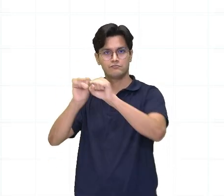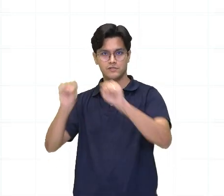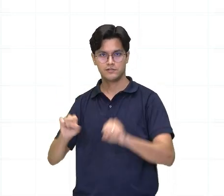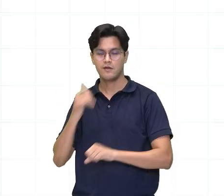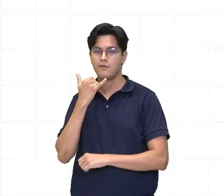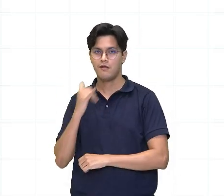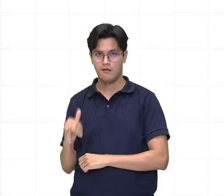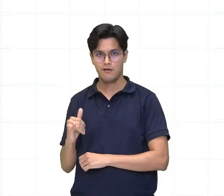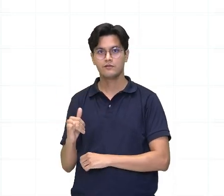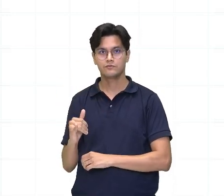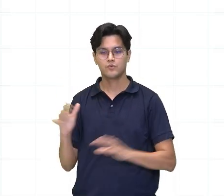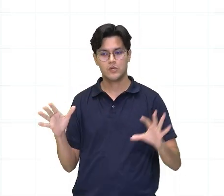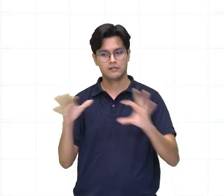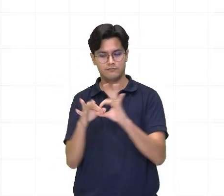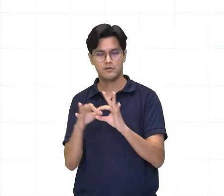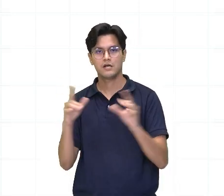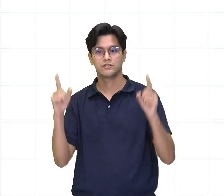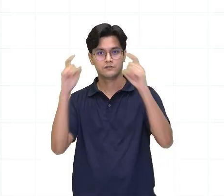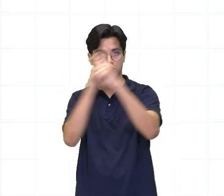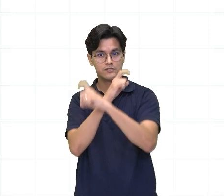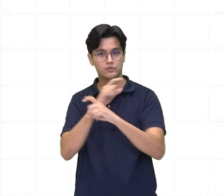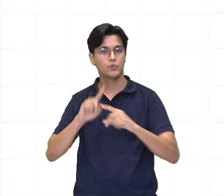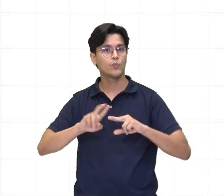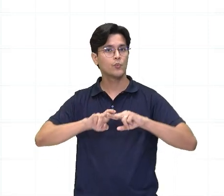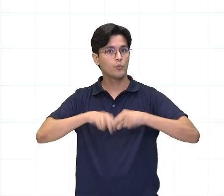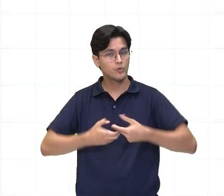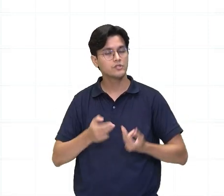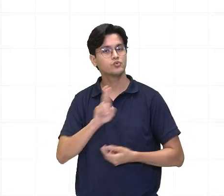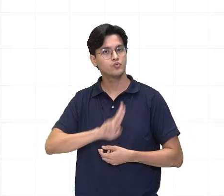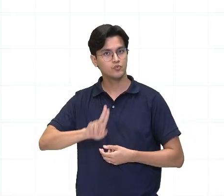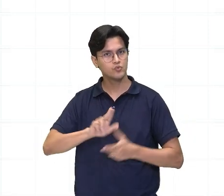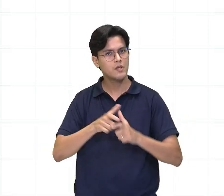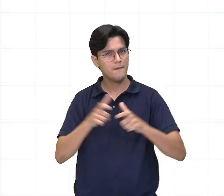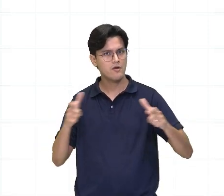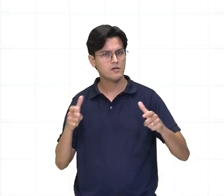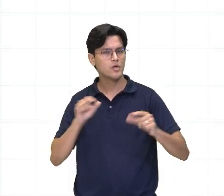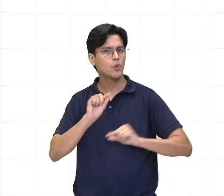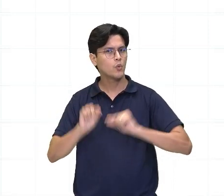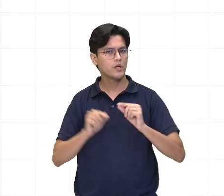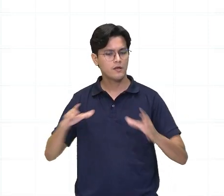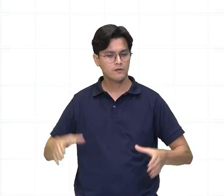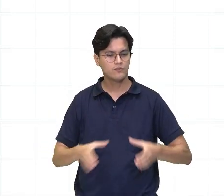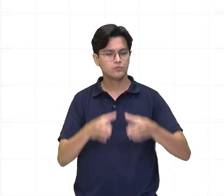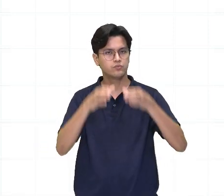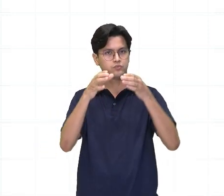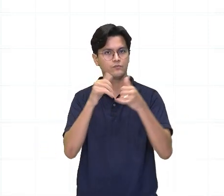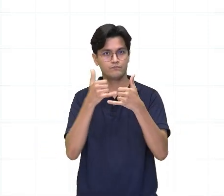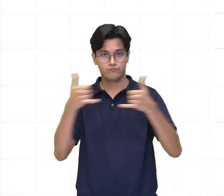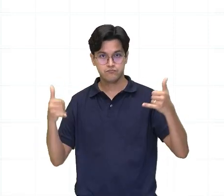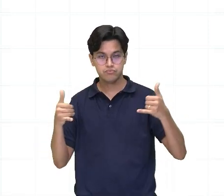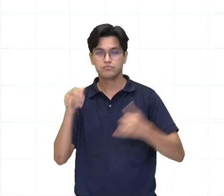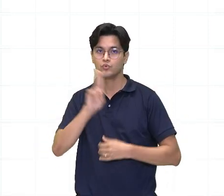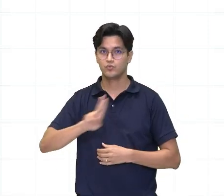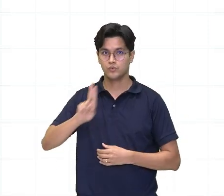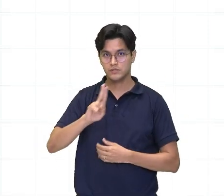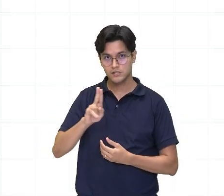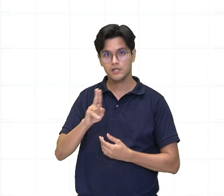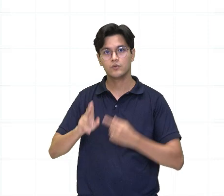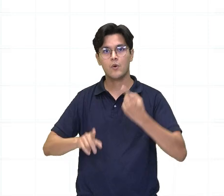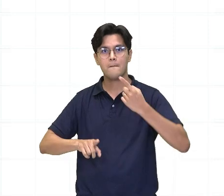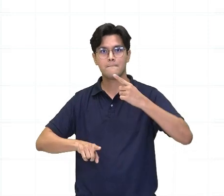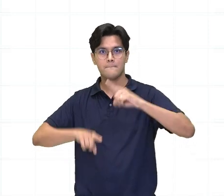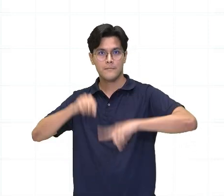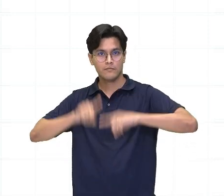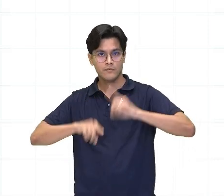E aí se usa a termoelétrica através dos combustíveis fósseis, certo? Então, quando